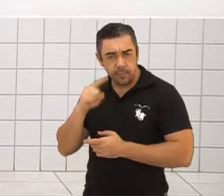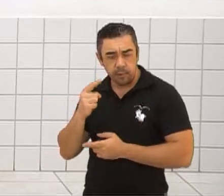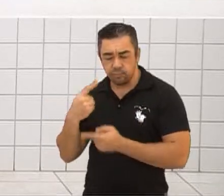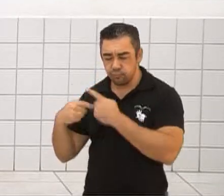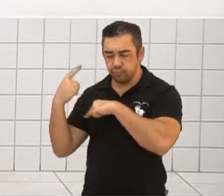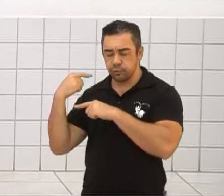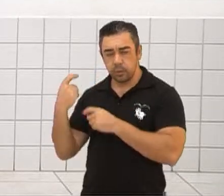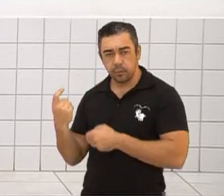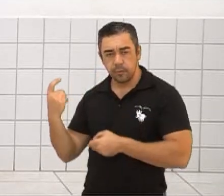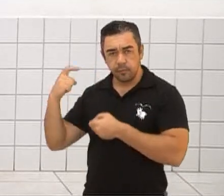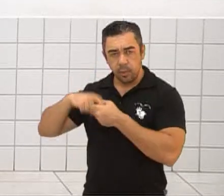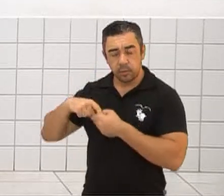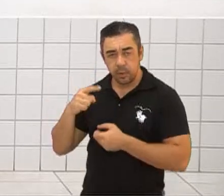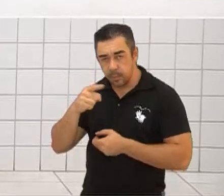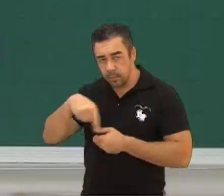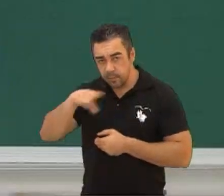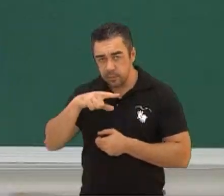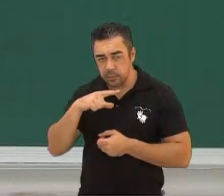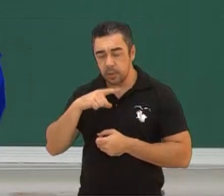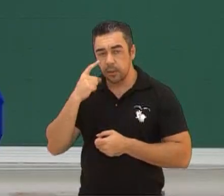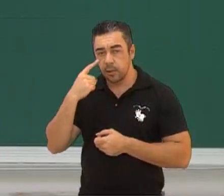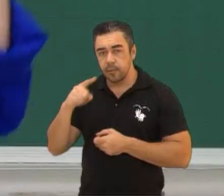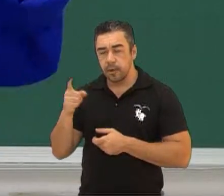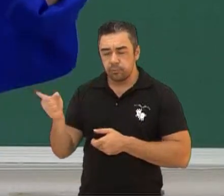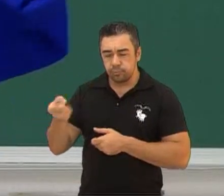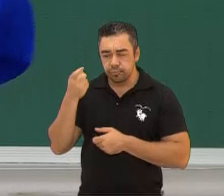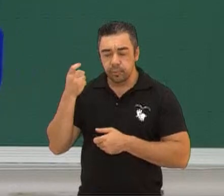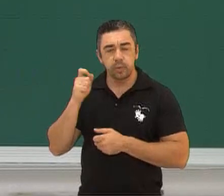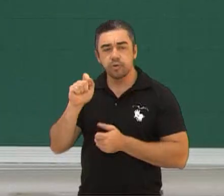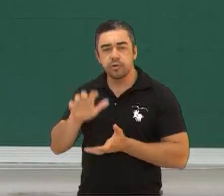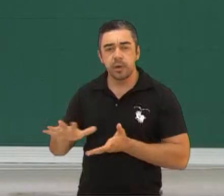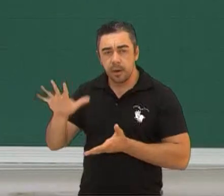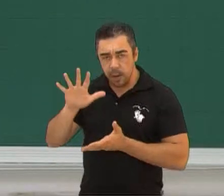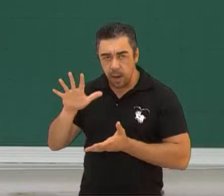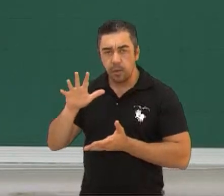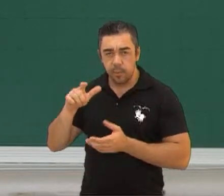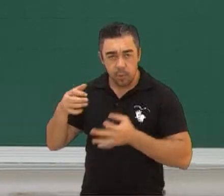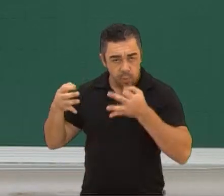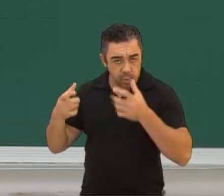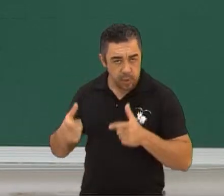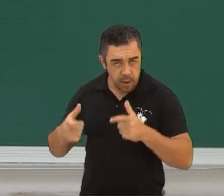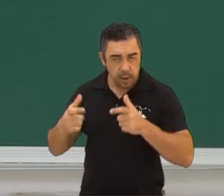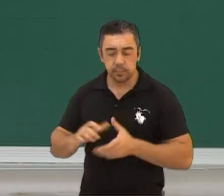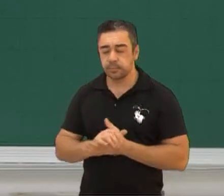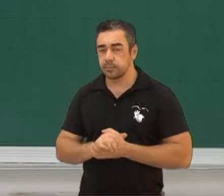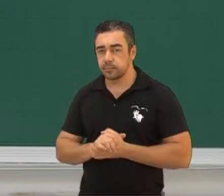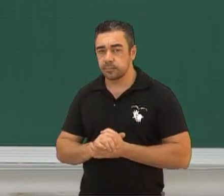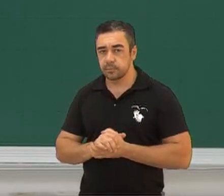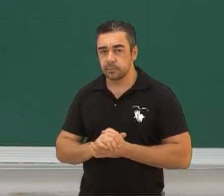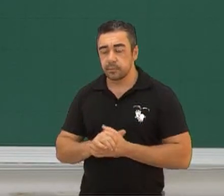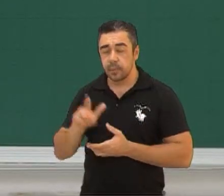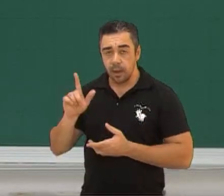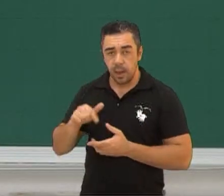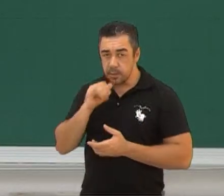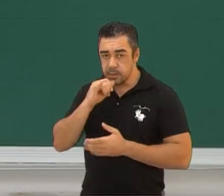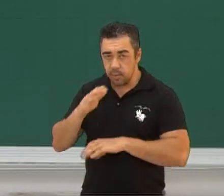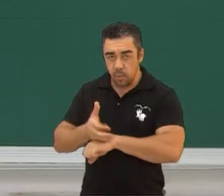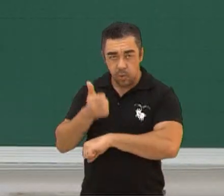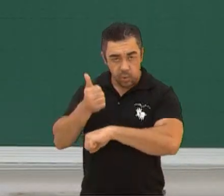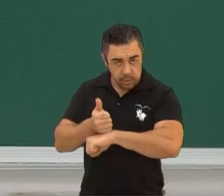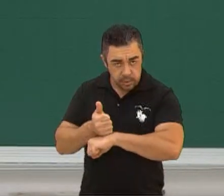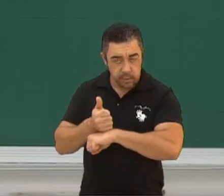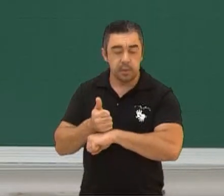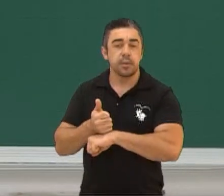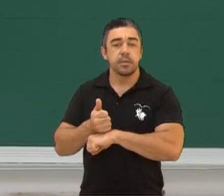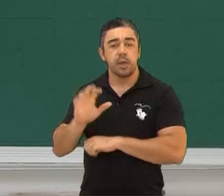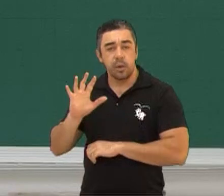dar uma puxadinha aí para que você resgate os aspectos do geral para o local. O aspecto da colonização a partir do